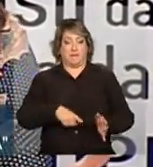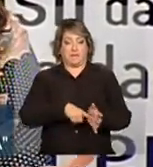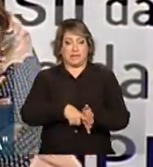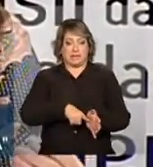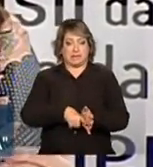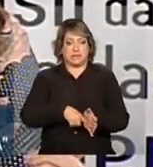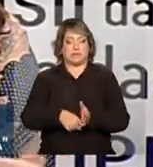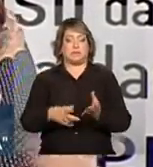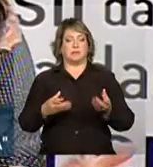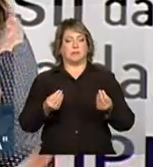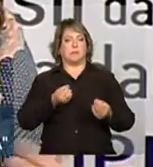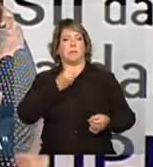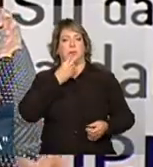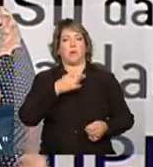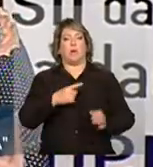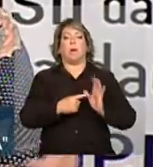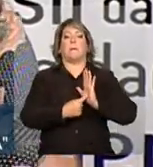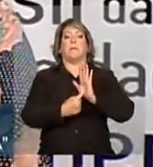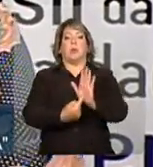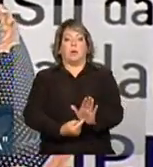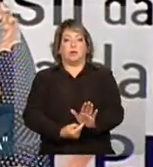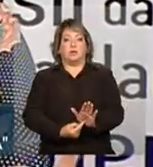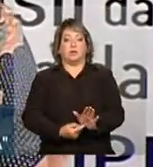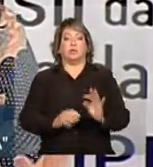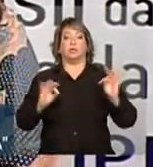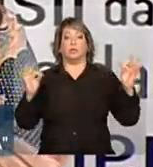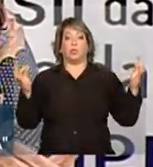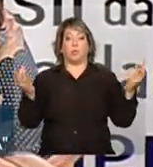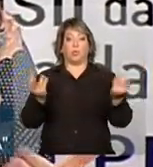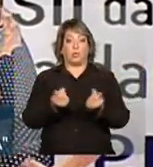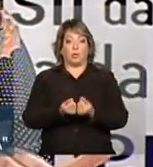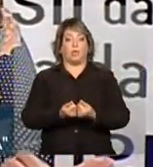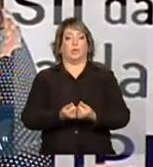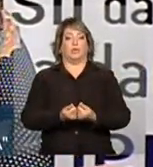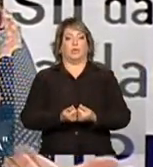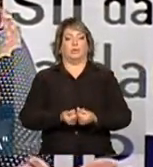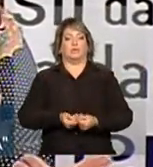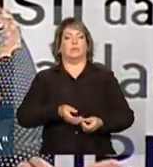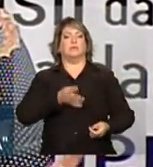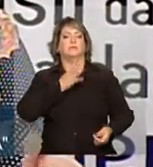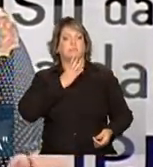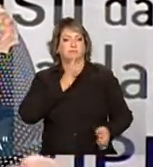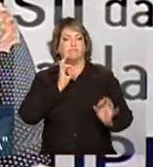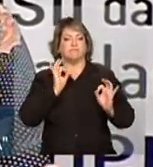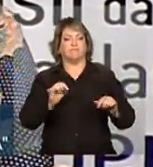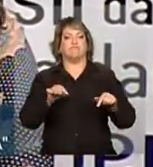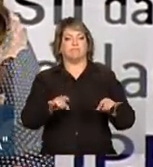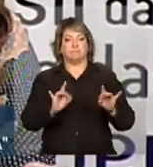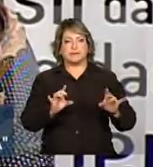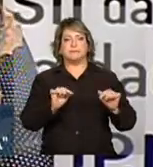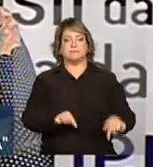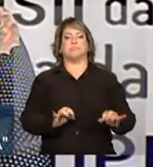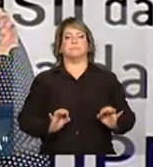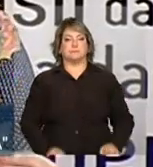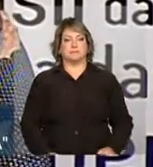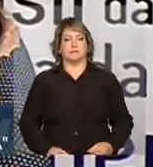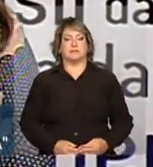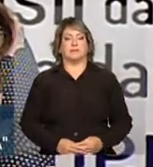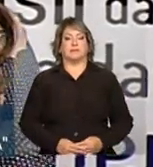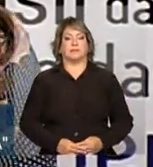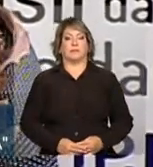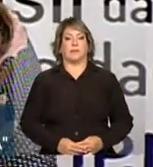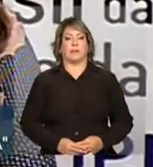muito bom para mostrar que todo mundo reconhece isso, né? E